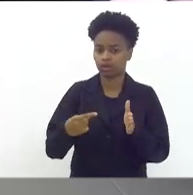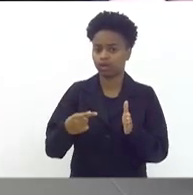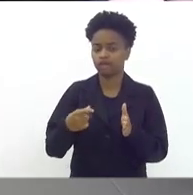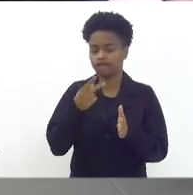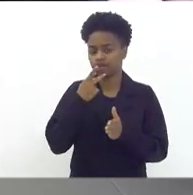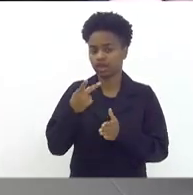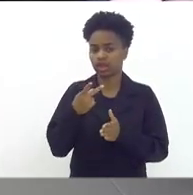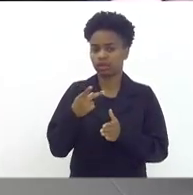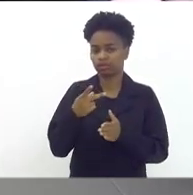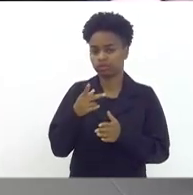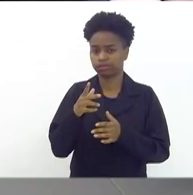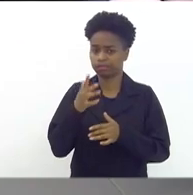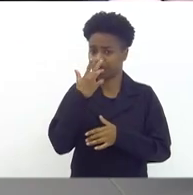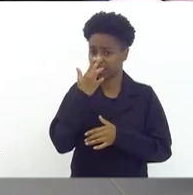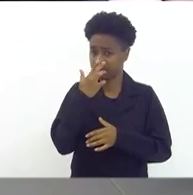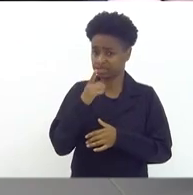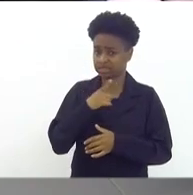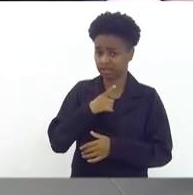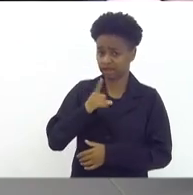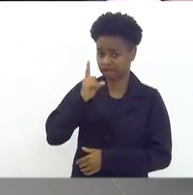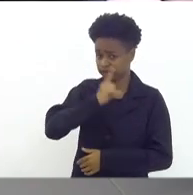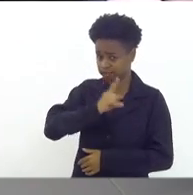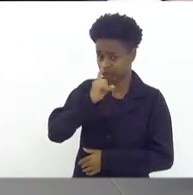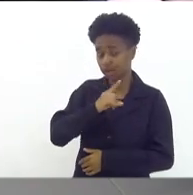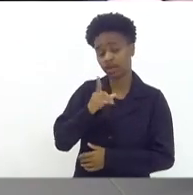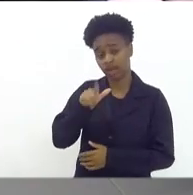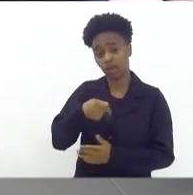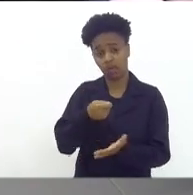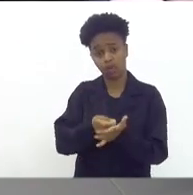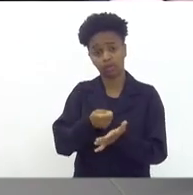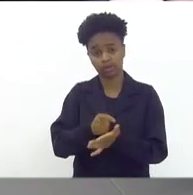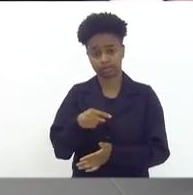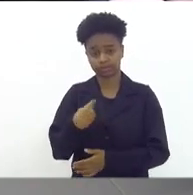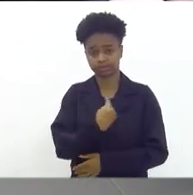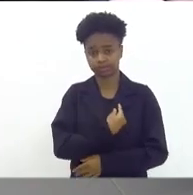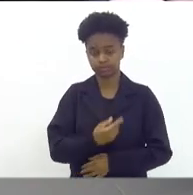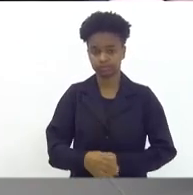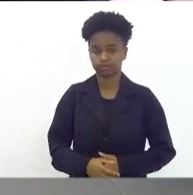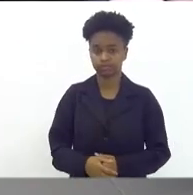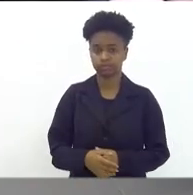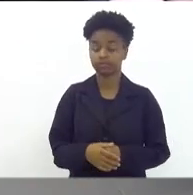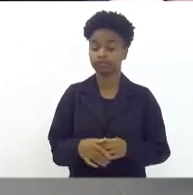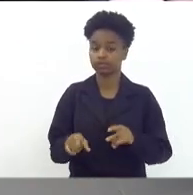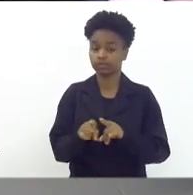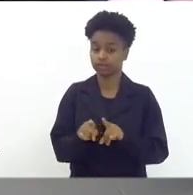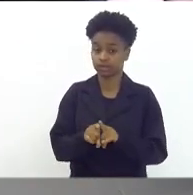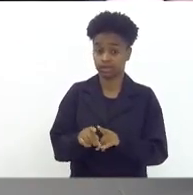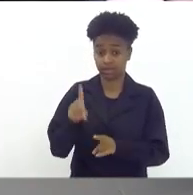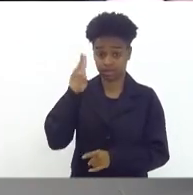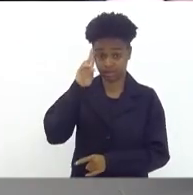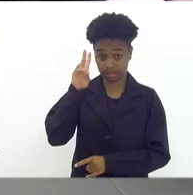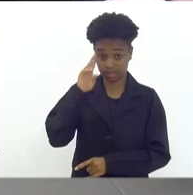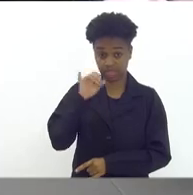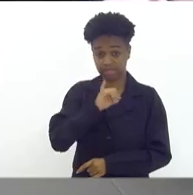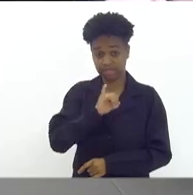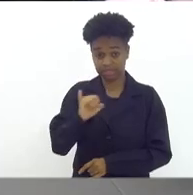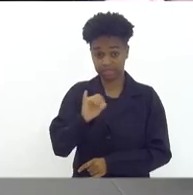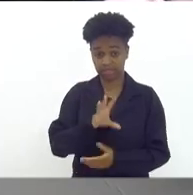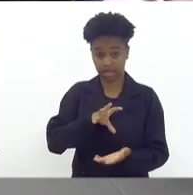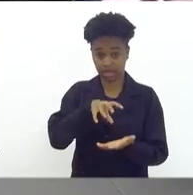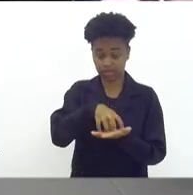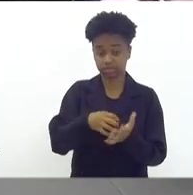uma suposta irregularidade isso passa a ser uma obrigação e lembro que quando a agência edita uma Norma